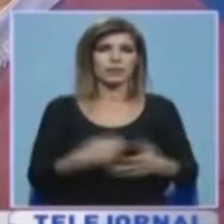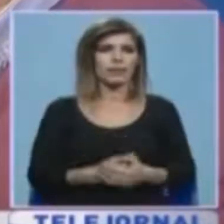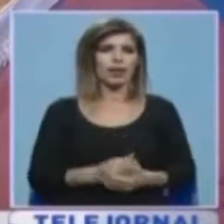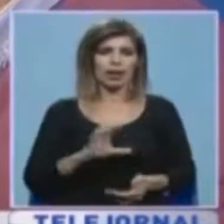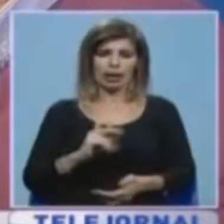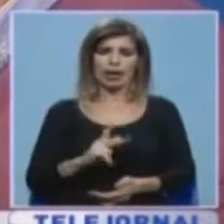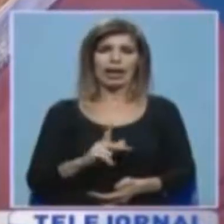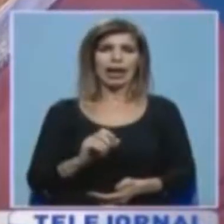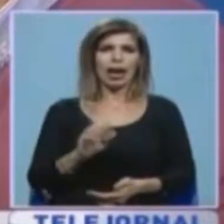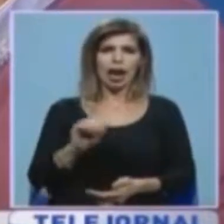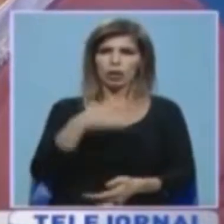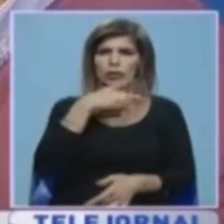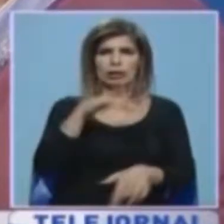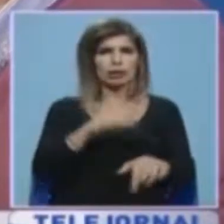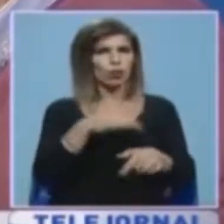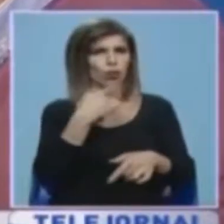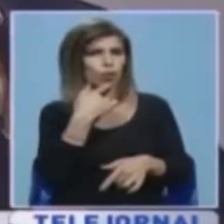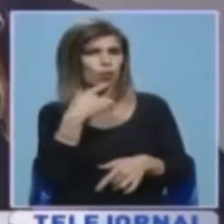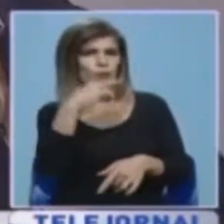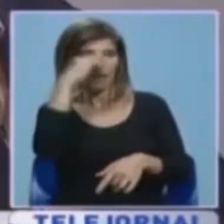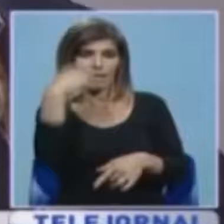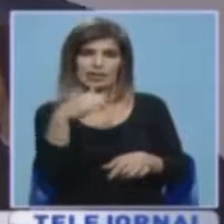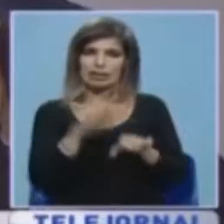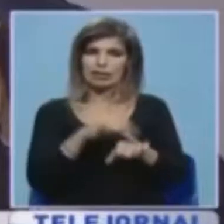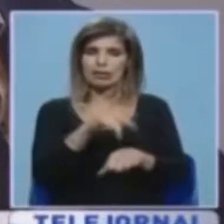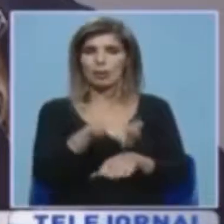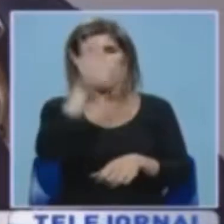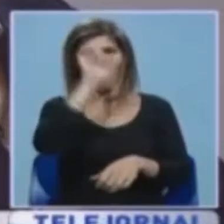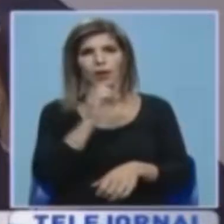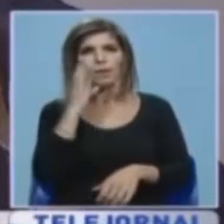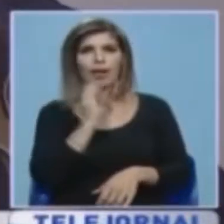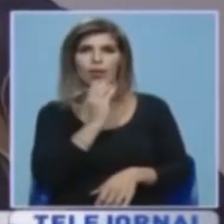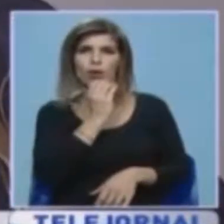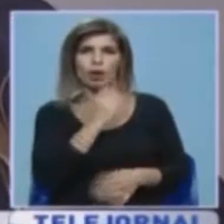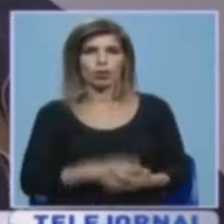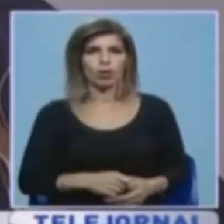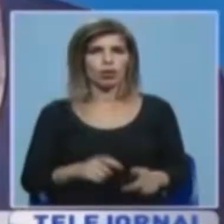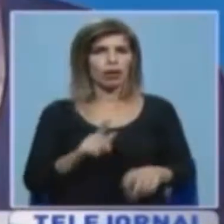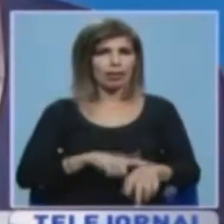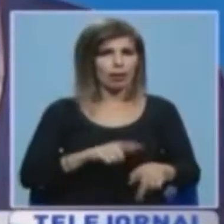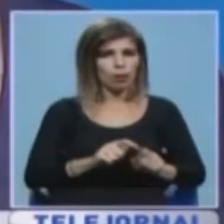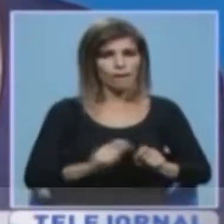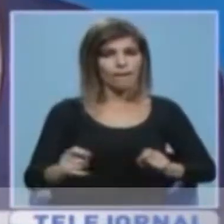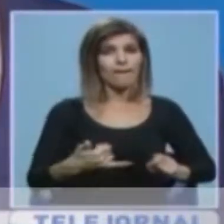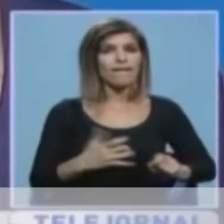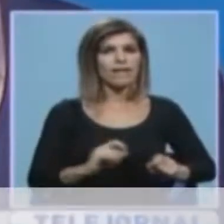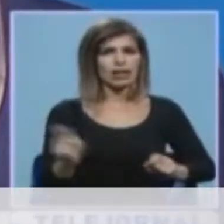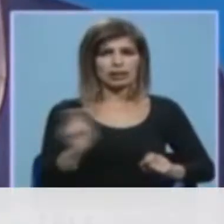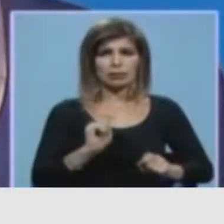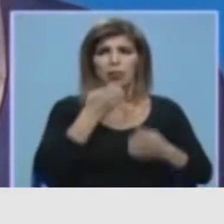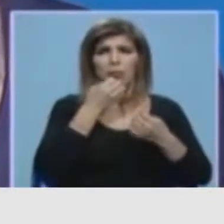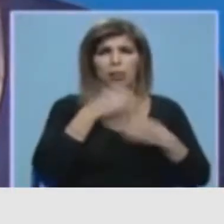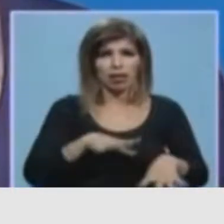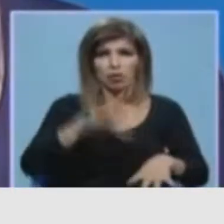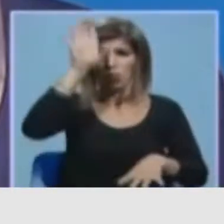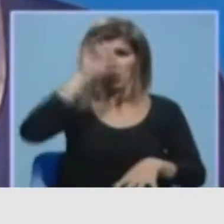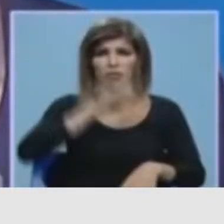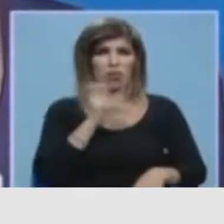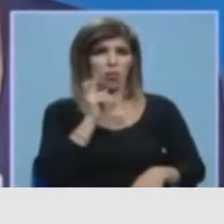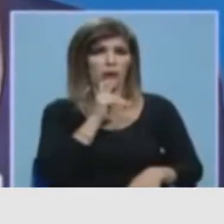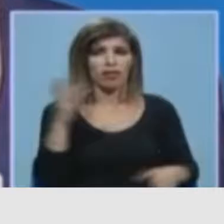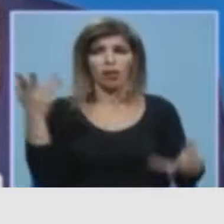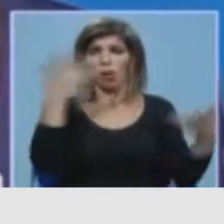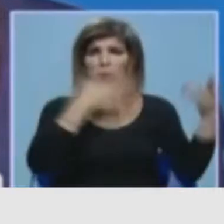Carlos Pereira faz duras acusações ao governo de Miguel Albuquerque. 20 meses perdidos de governo de caos, de governo